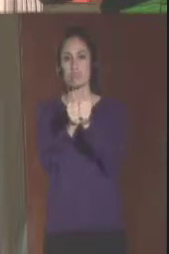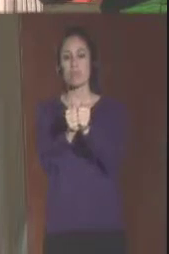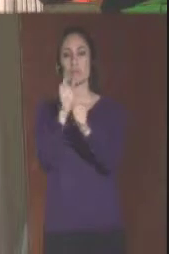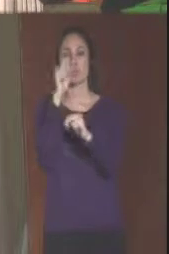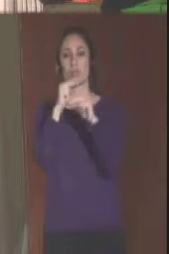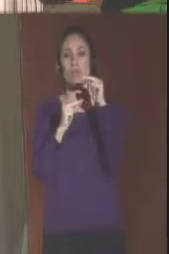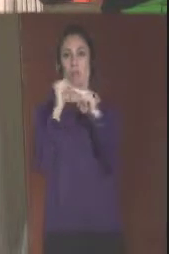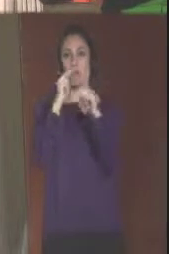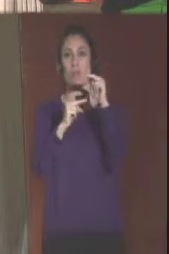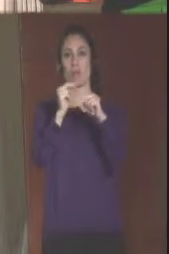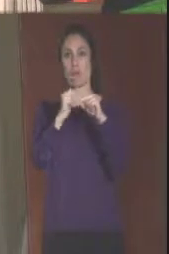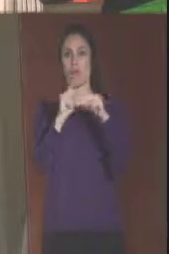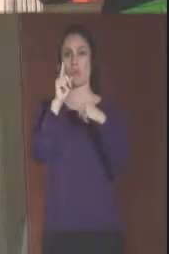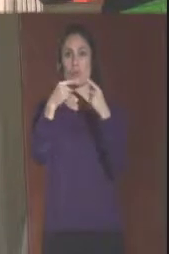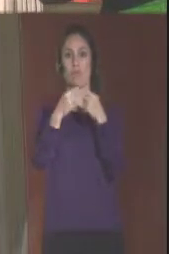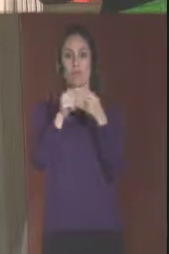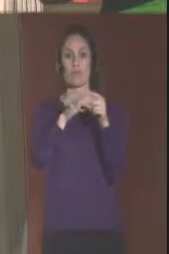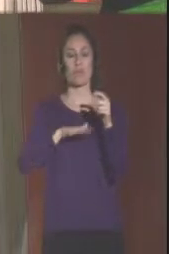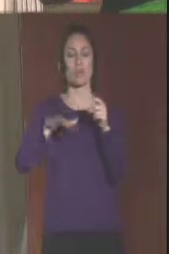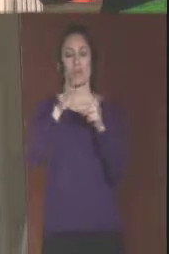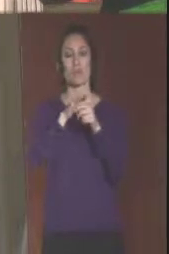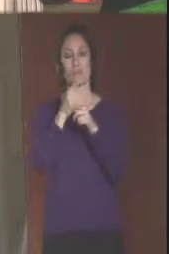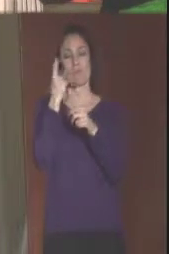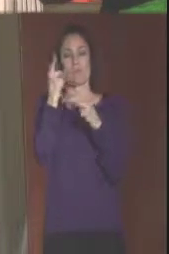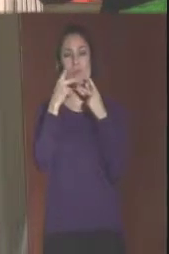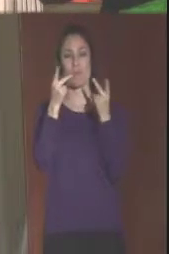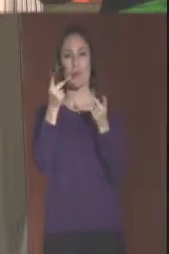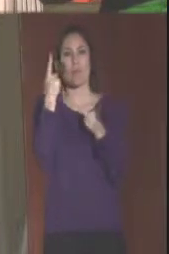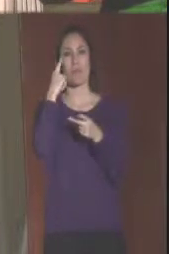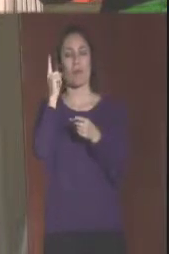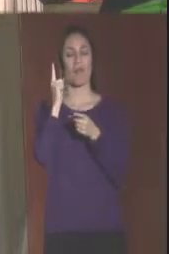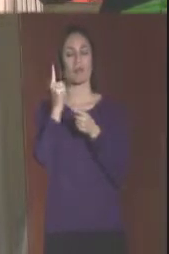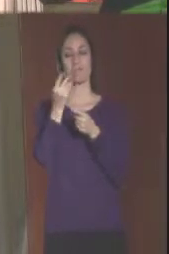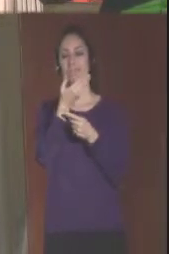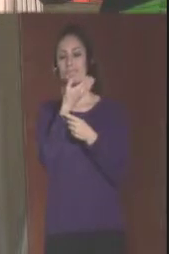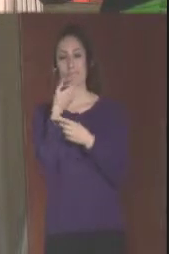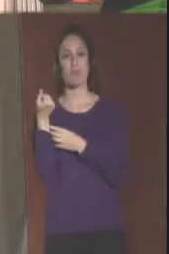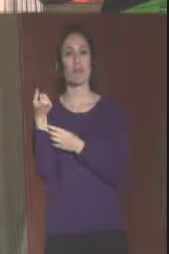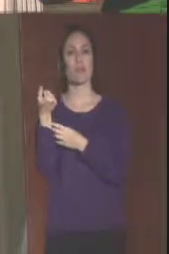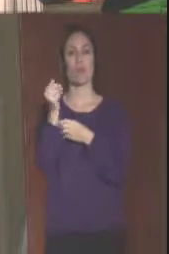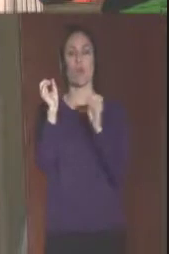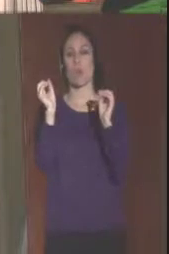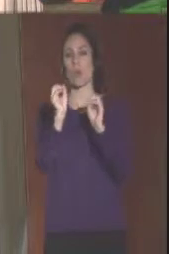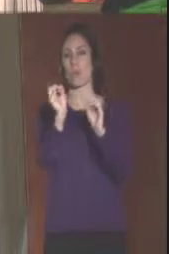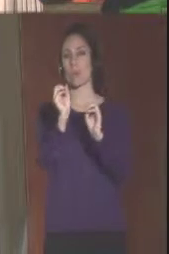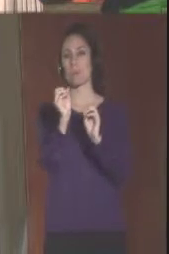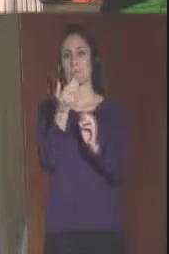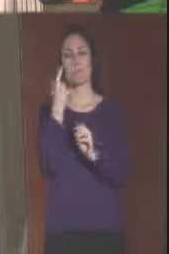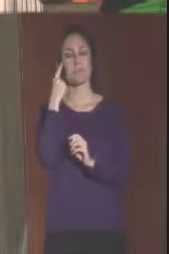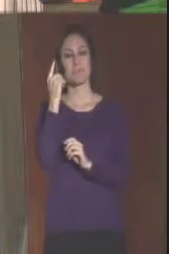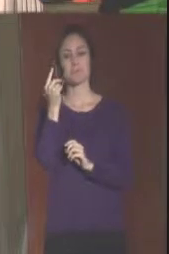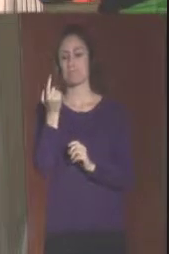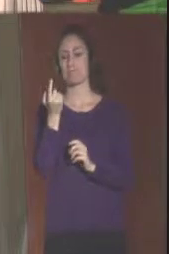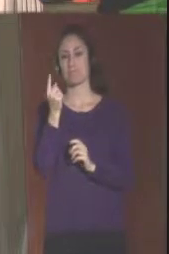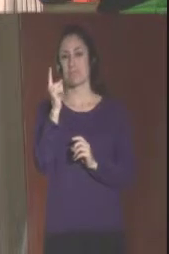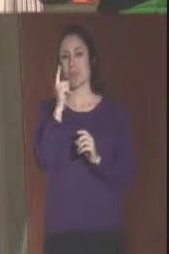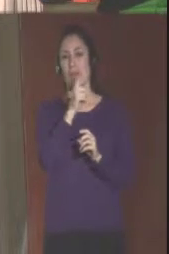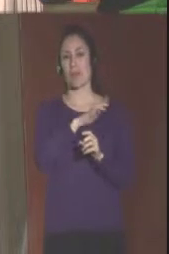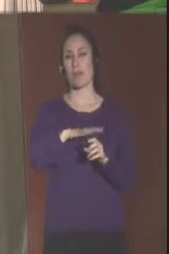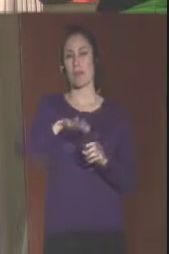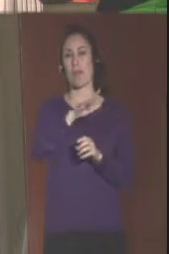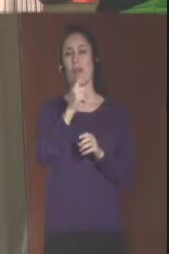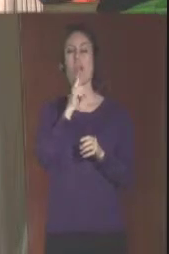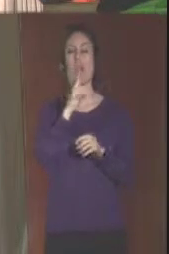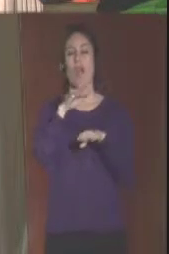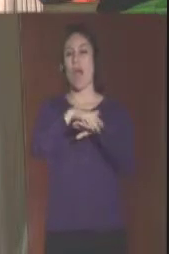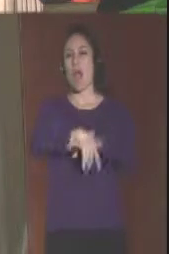no setor público para a questão de saneamento, ou para a questão também de melhorar a parte de drenagem de solo de uma